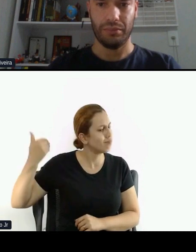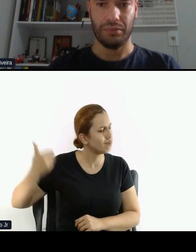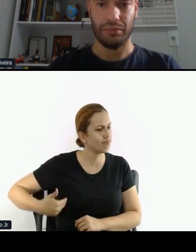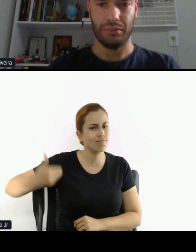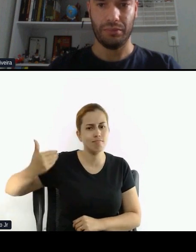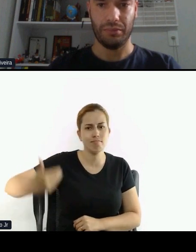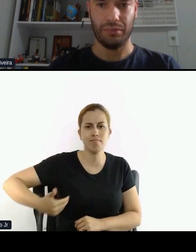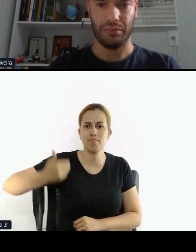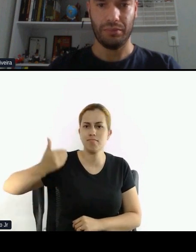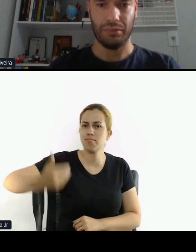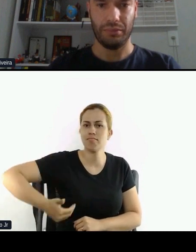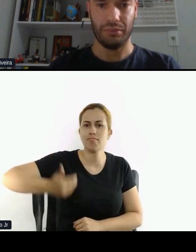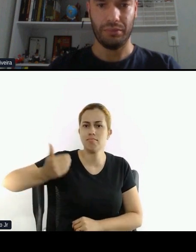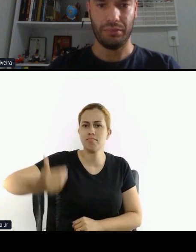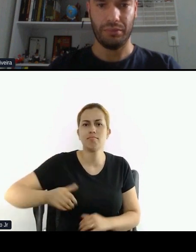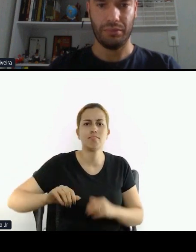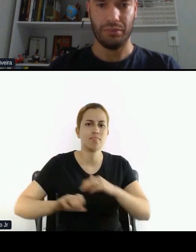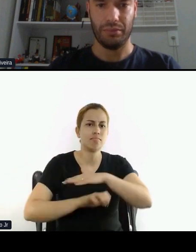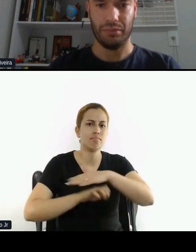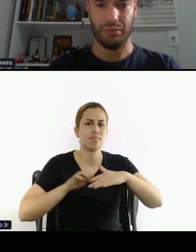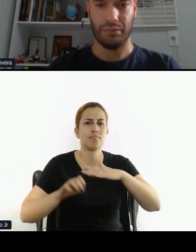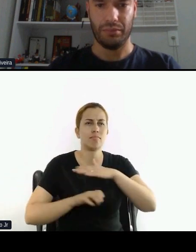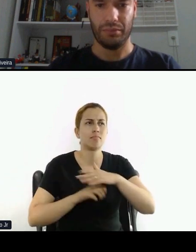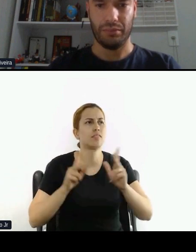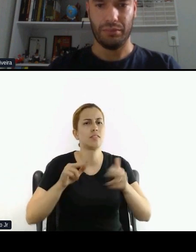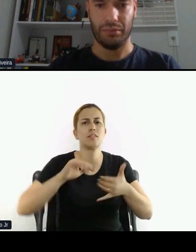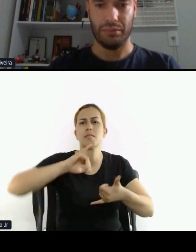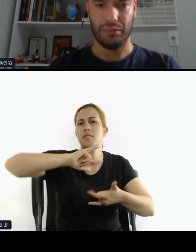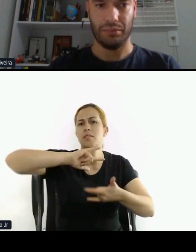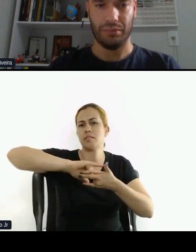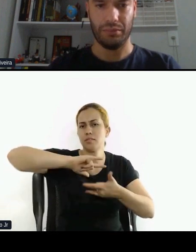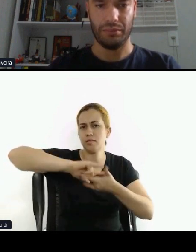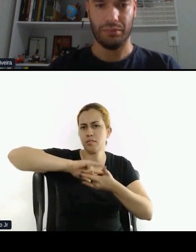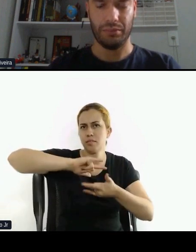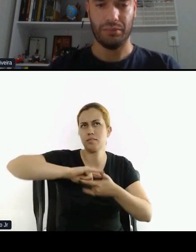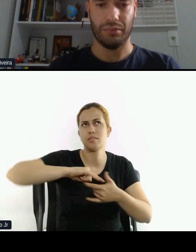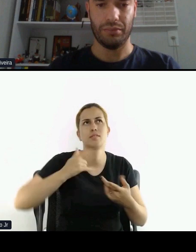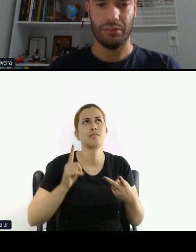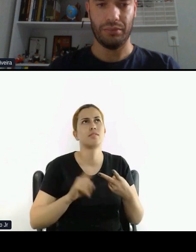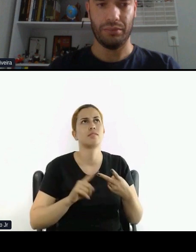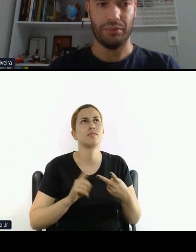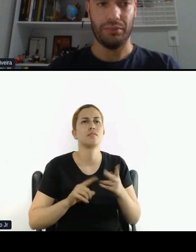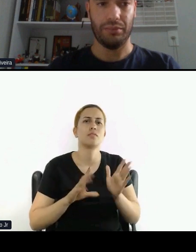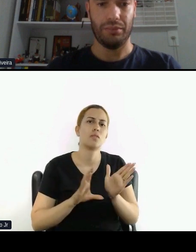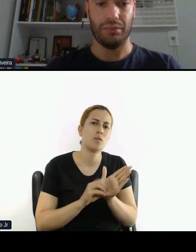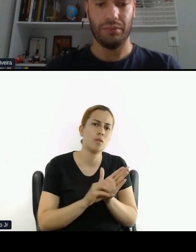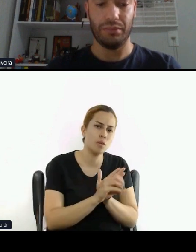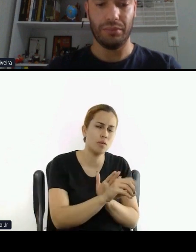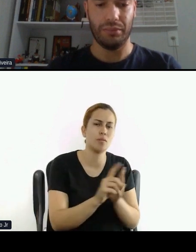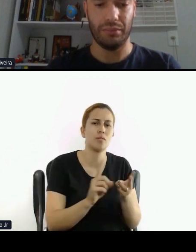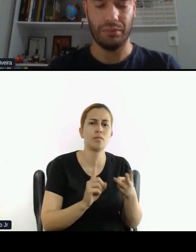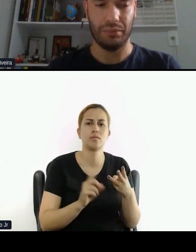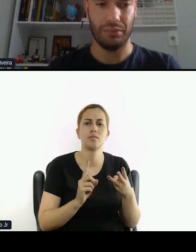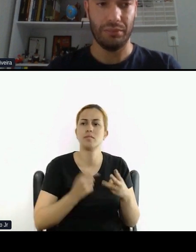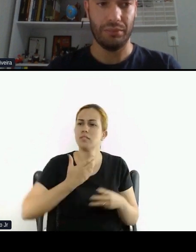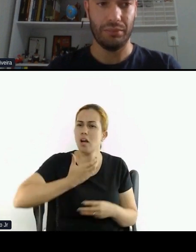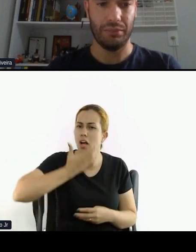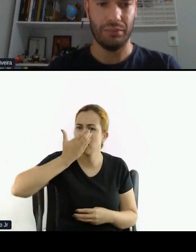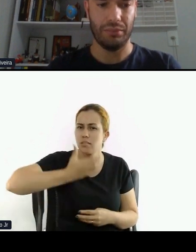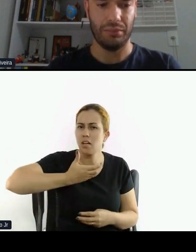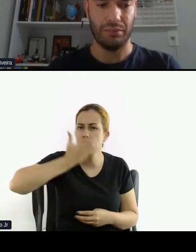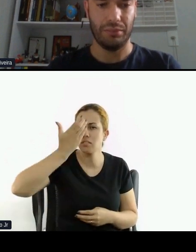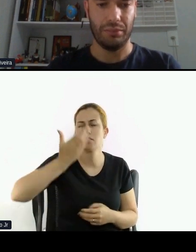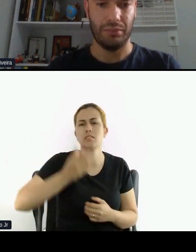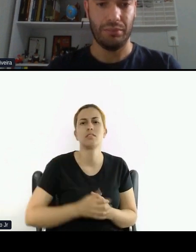empresas, grandes empresas, inclusive a Microsoft, Google, Apple, eles estão lá